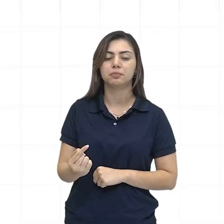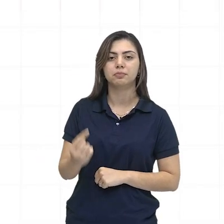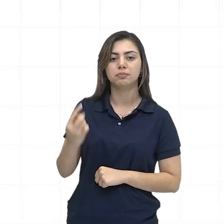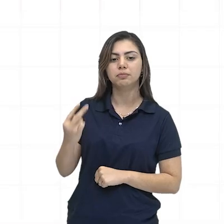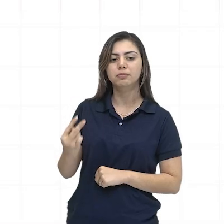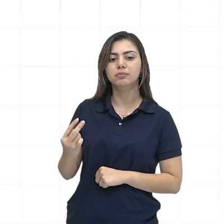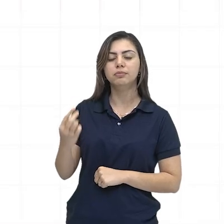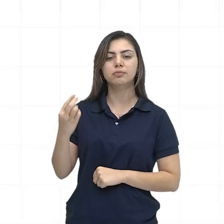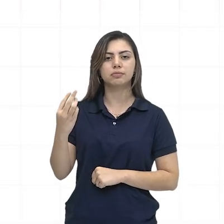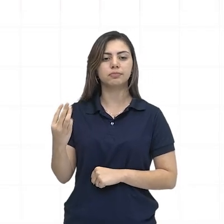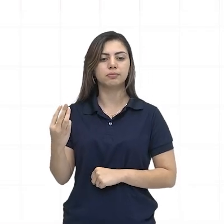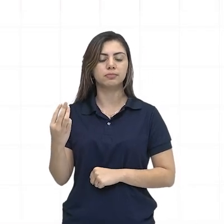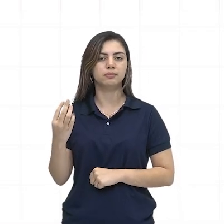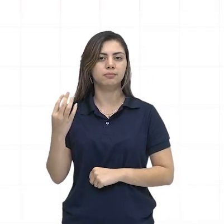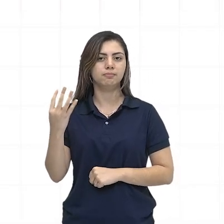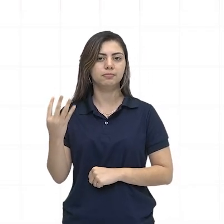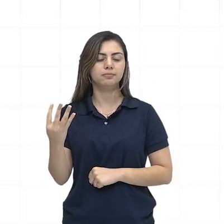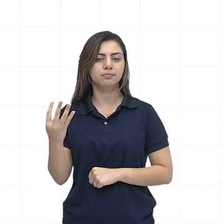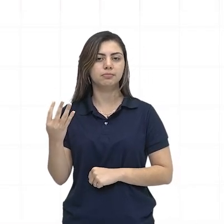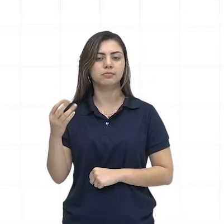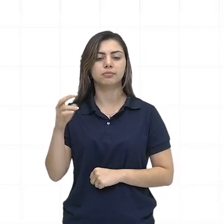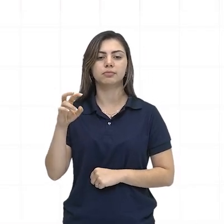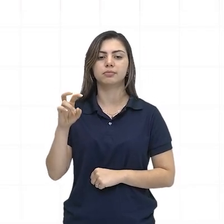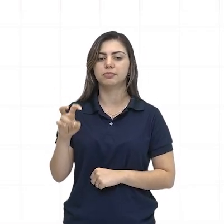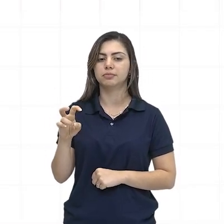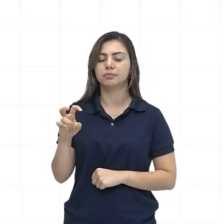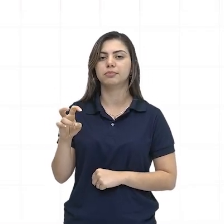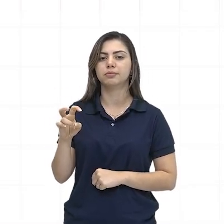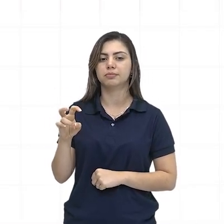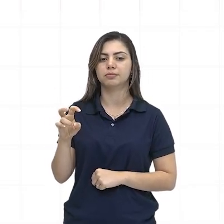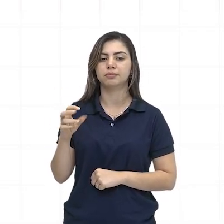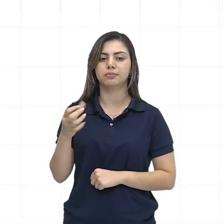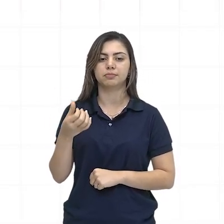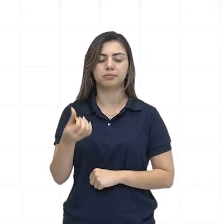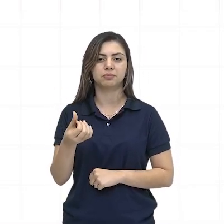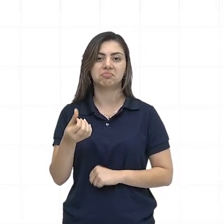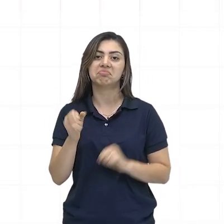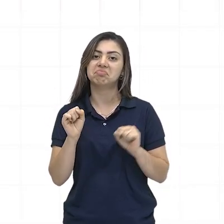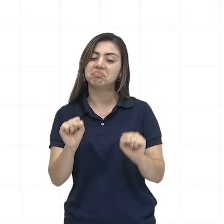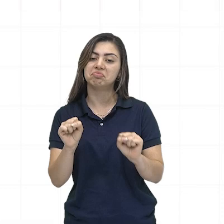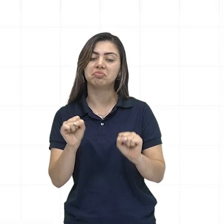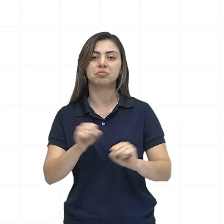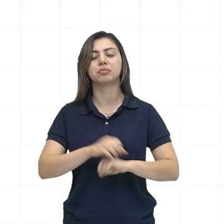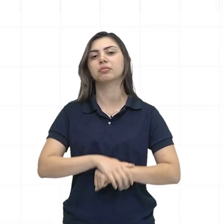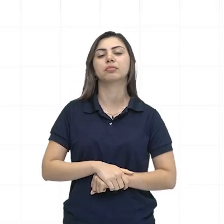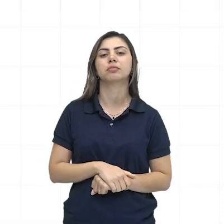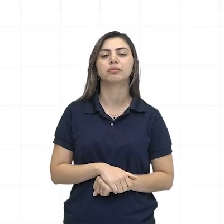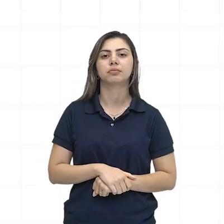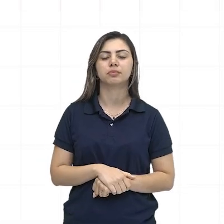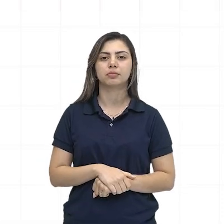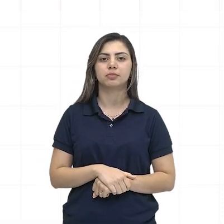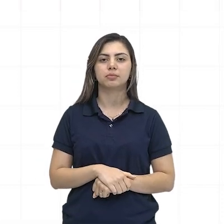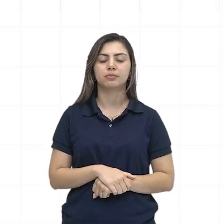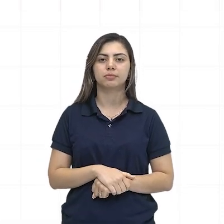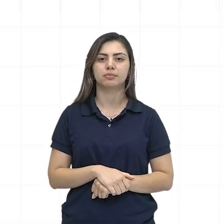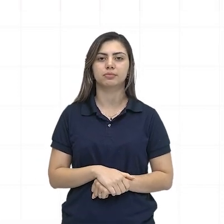1, 2, 3, 4, 5, 6. Por